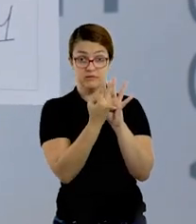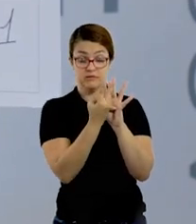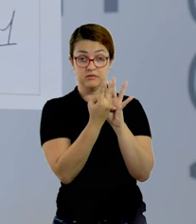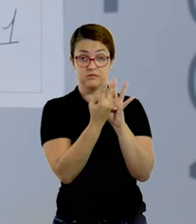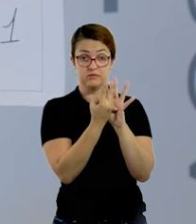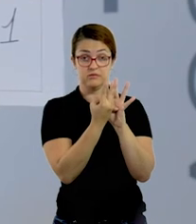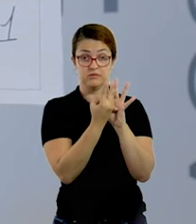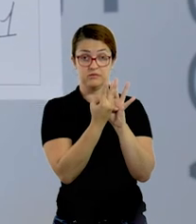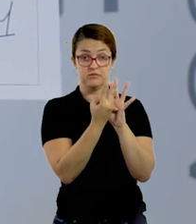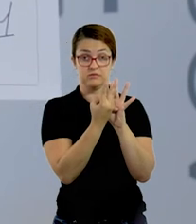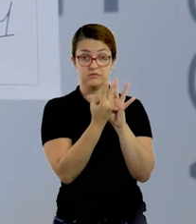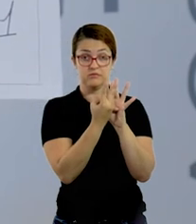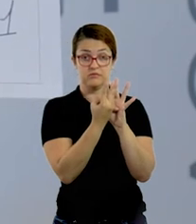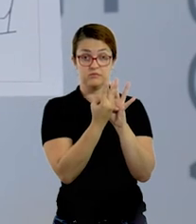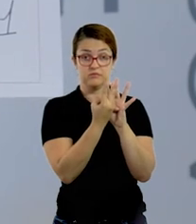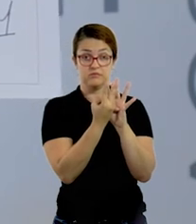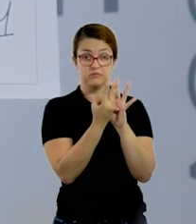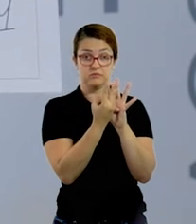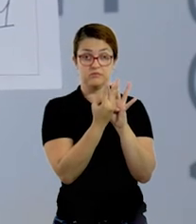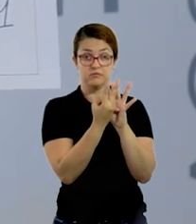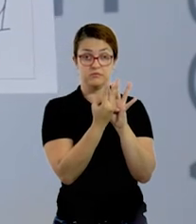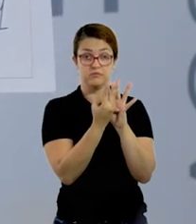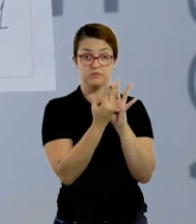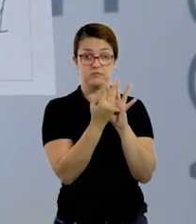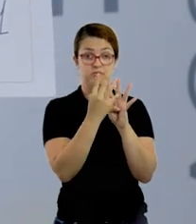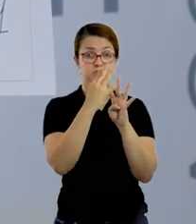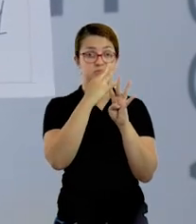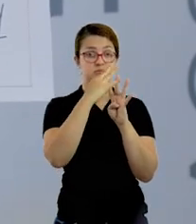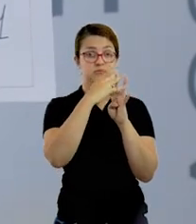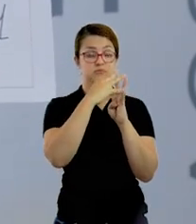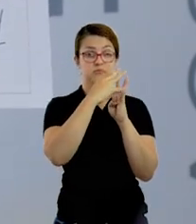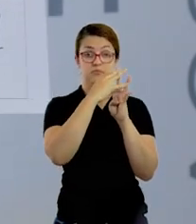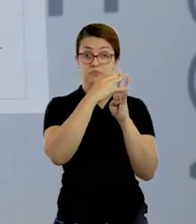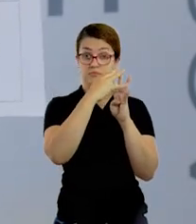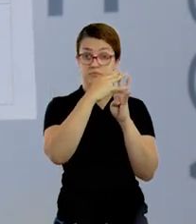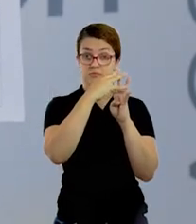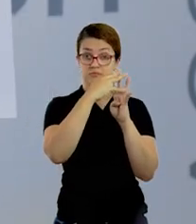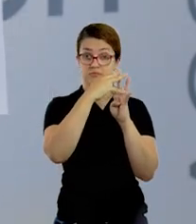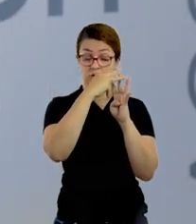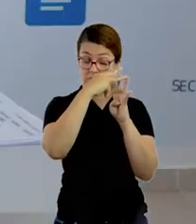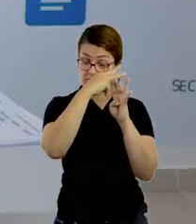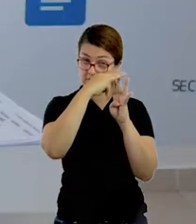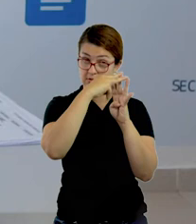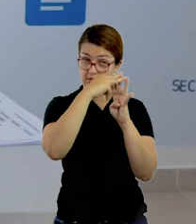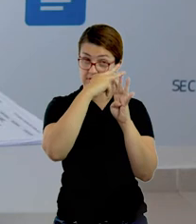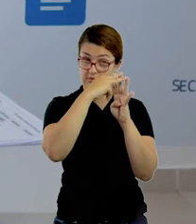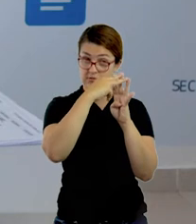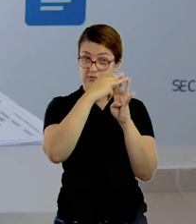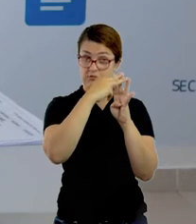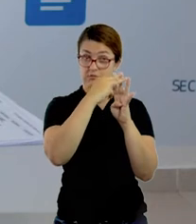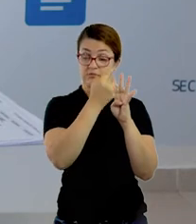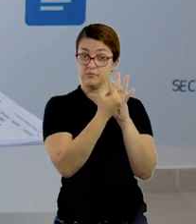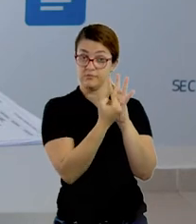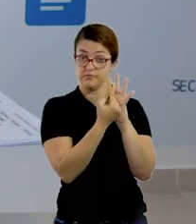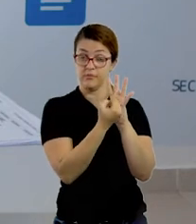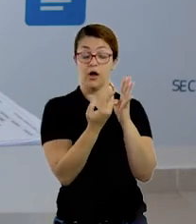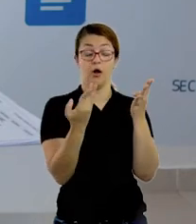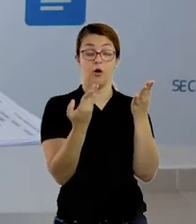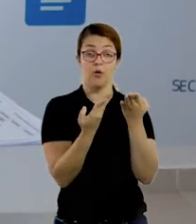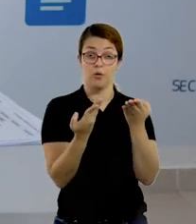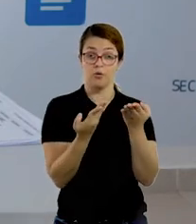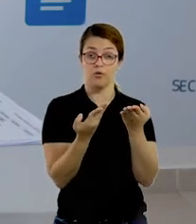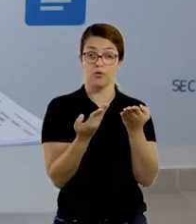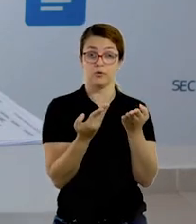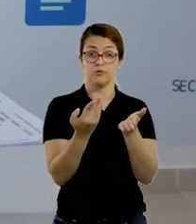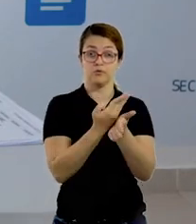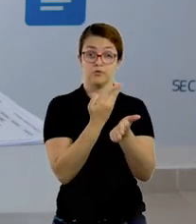E na sexta ordem, nós temos o número 1, que representa uma centena de milhar. Agora, registre no